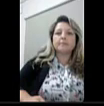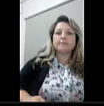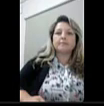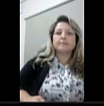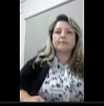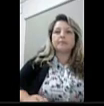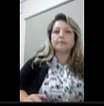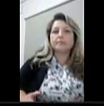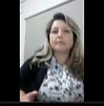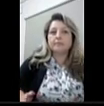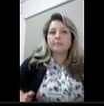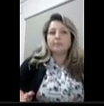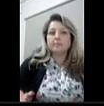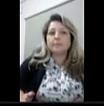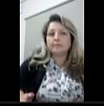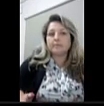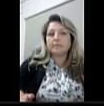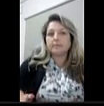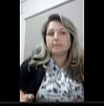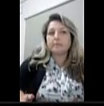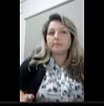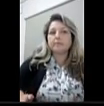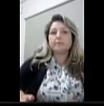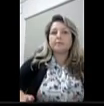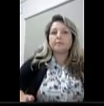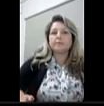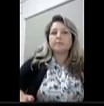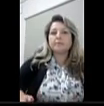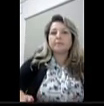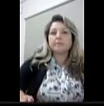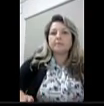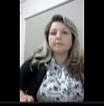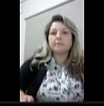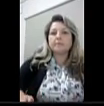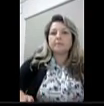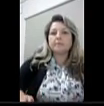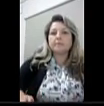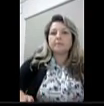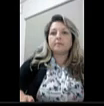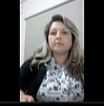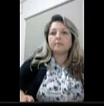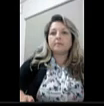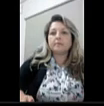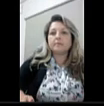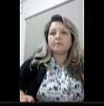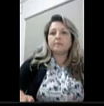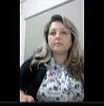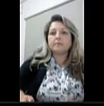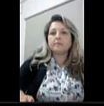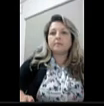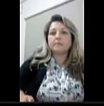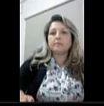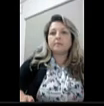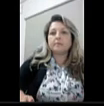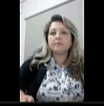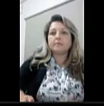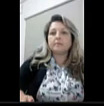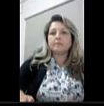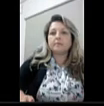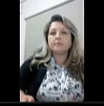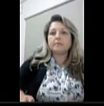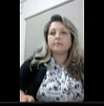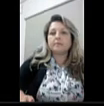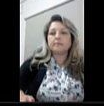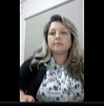quase todas as músicas trabalham com rimas então a gente pegar músicas infantis e destacar as rimas das